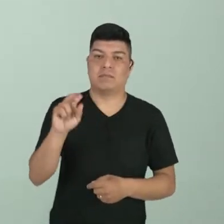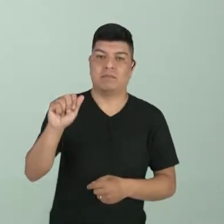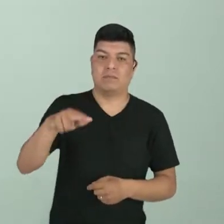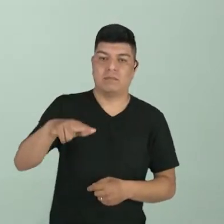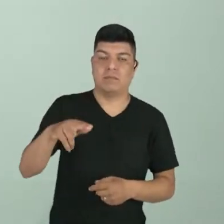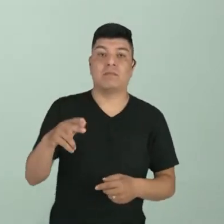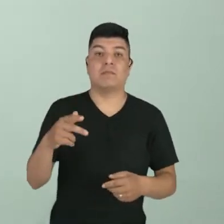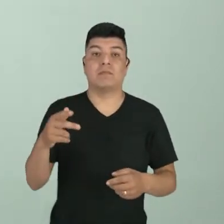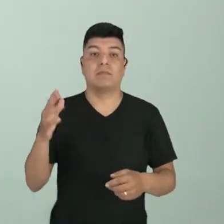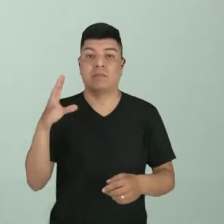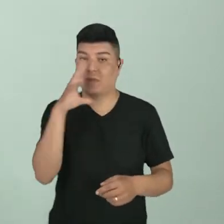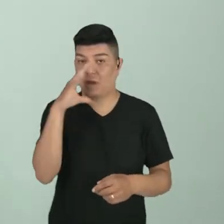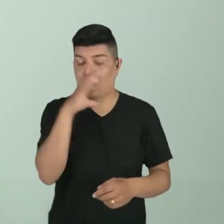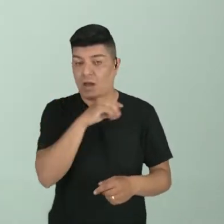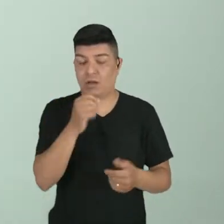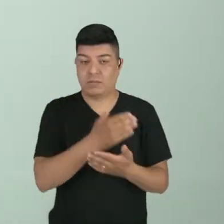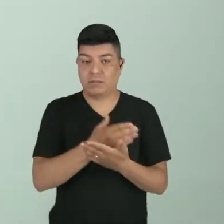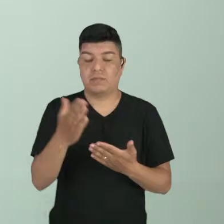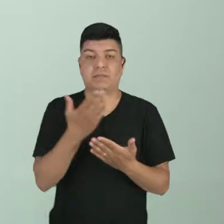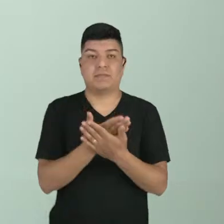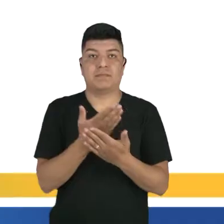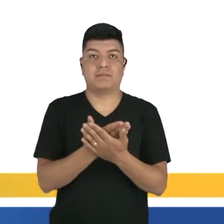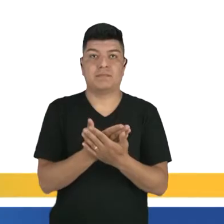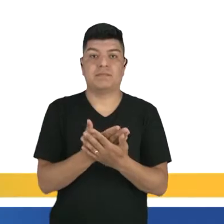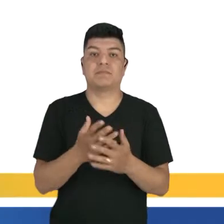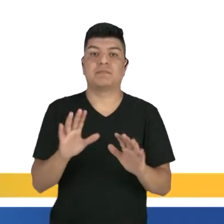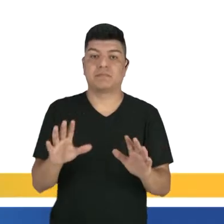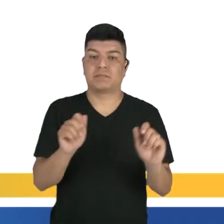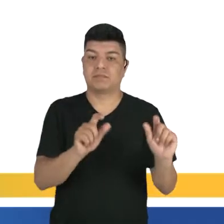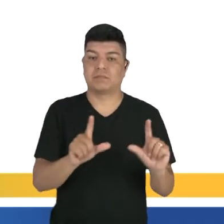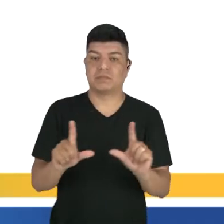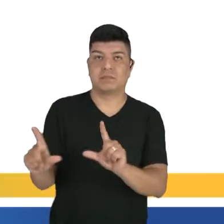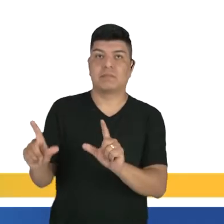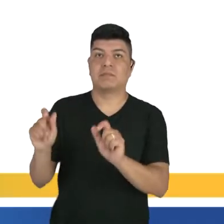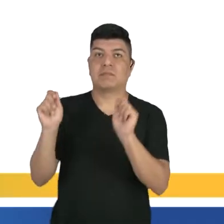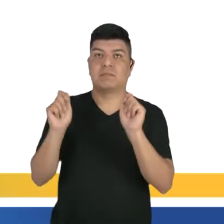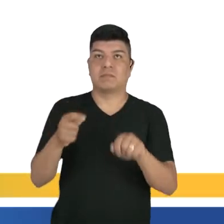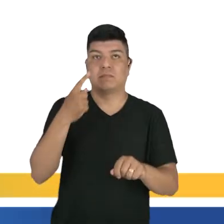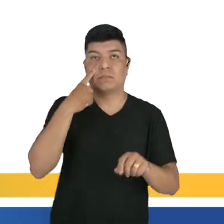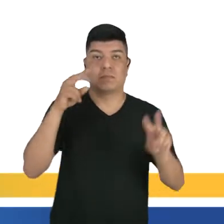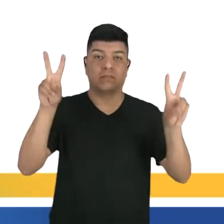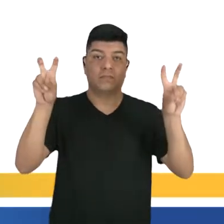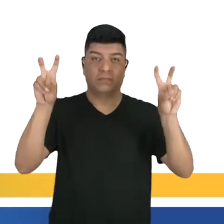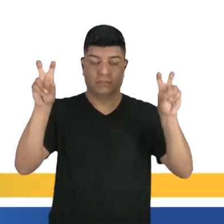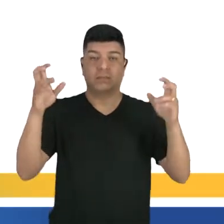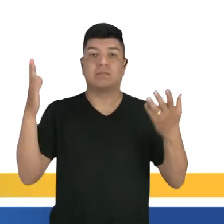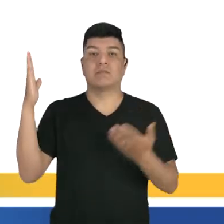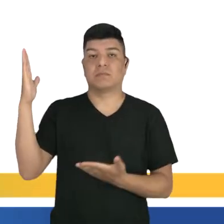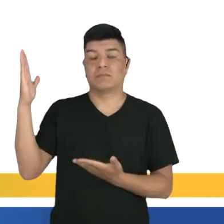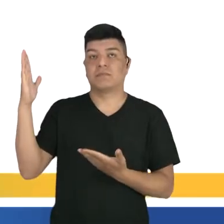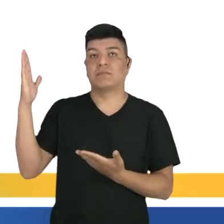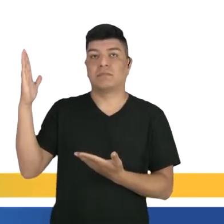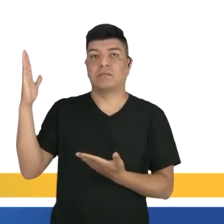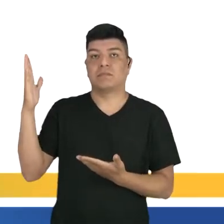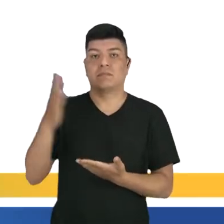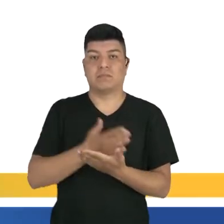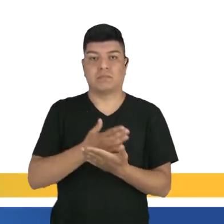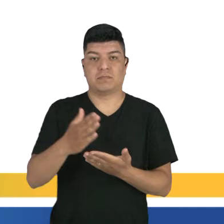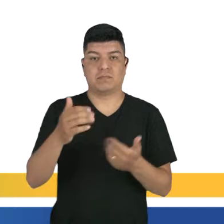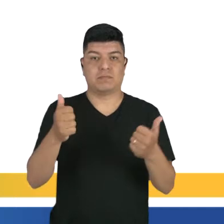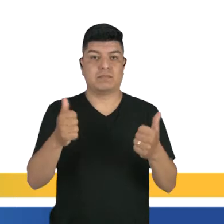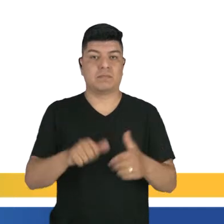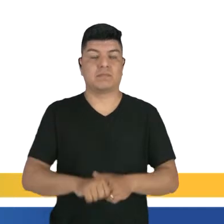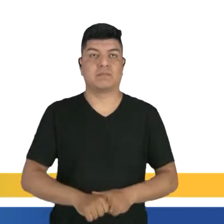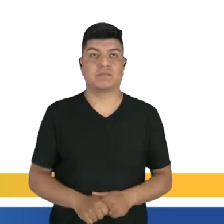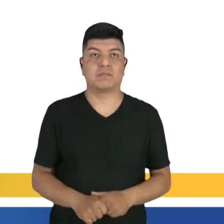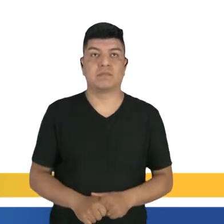sem mais delongas, vamos iniciar nossa aula. Então, através do nosso slide aí, você pode ver o título, como eu já mencionei, Então, vamos dar